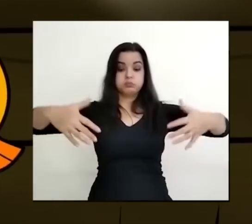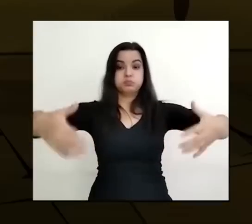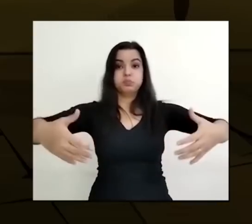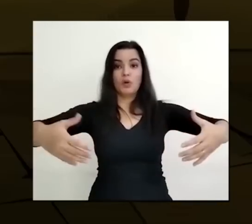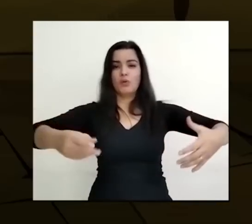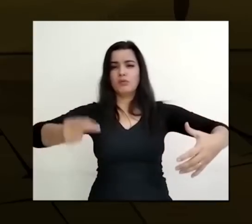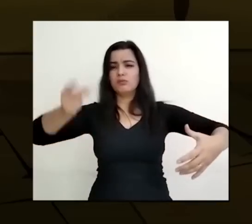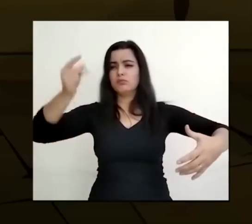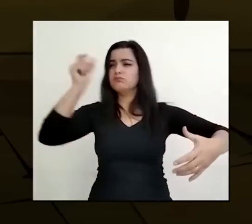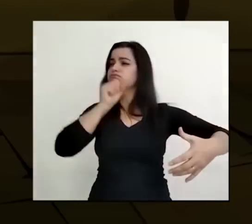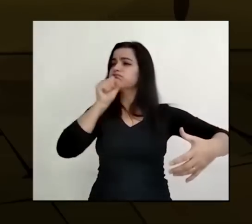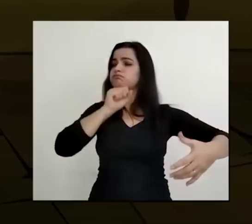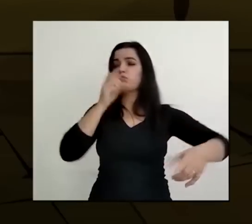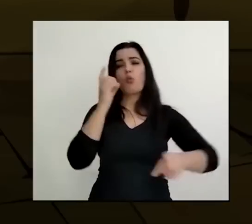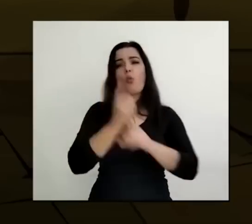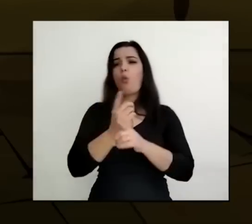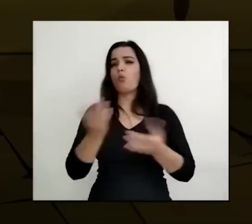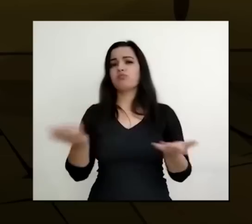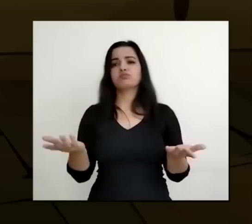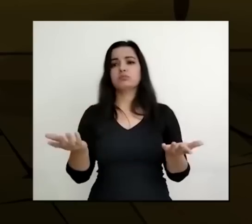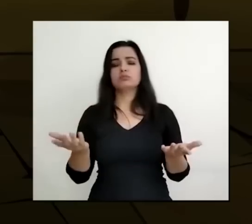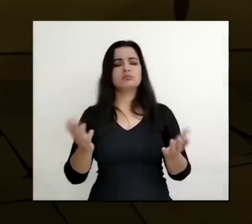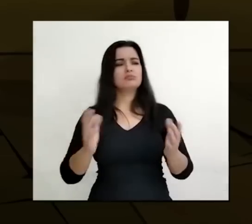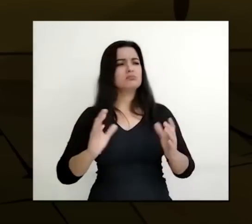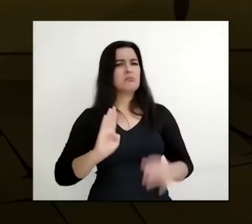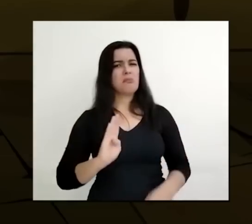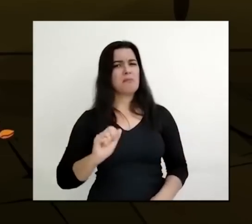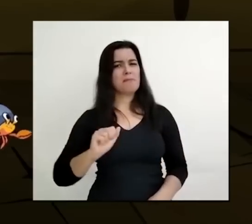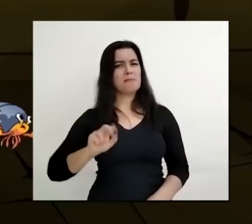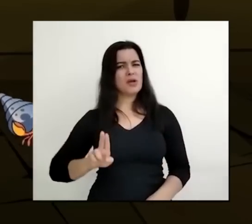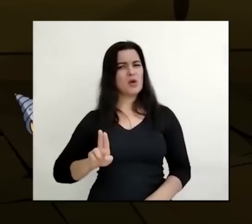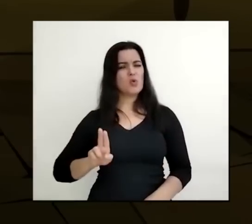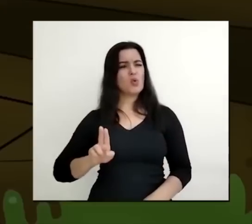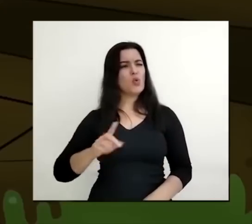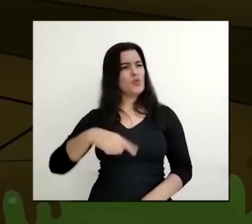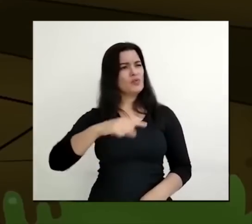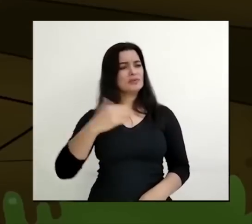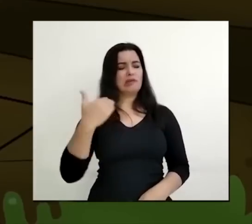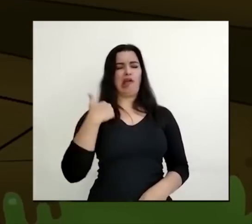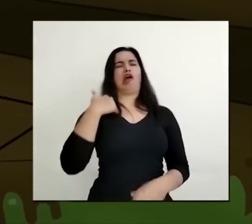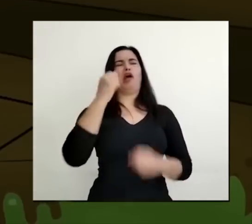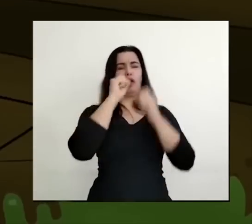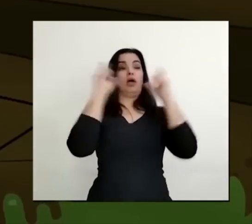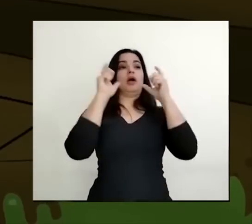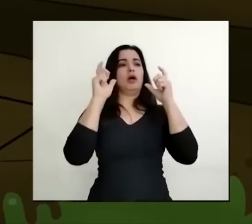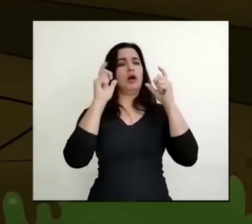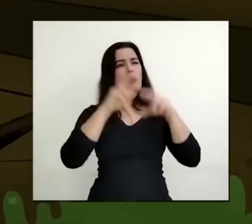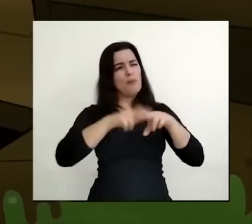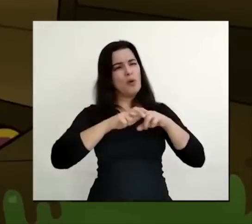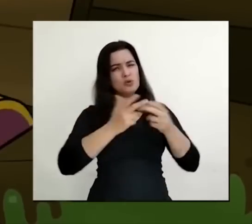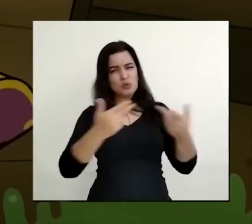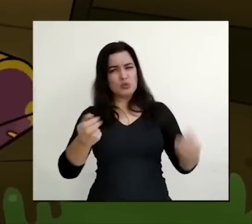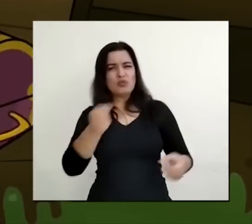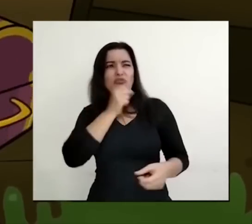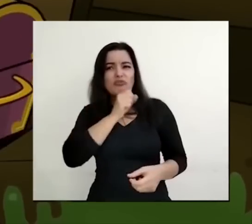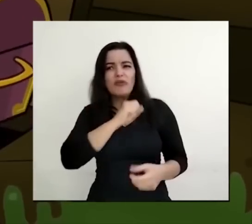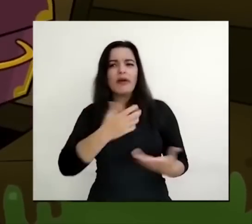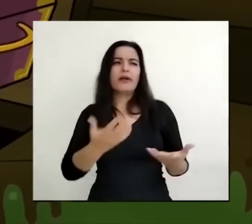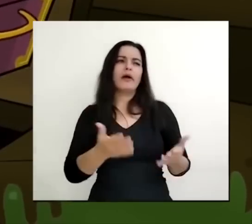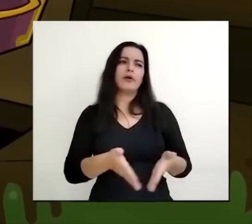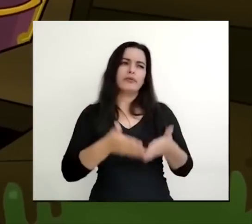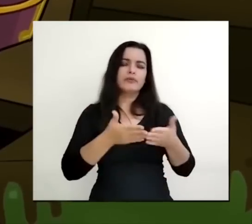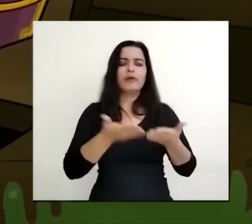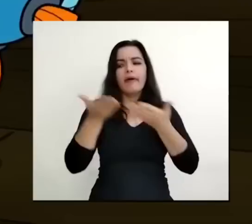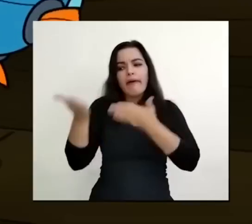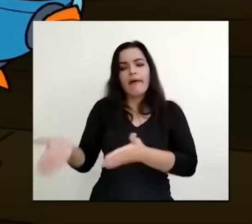encontrar. Baú? Ah, caramba, vocês estão me acordando só por causa de um treco velho, é? Pronto,